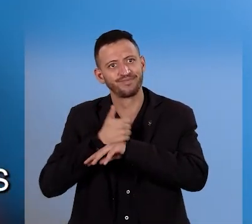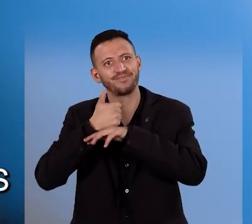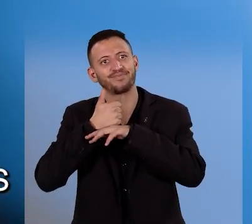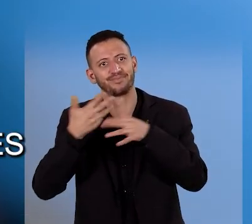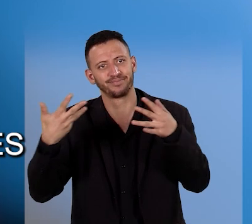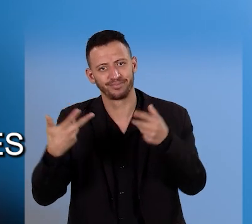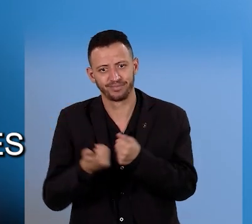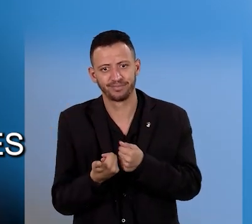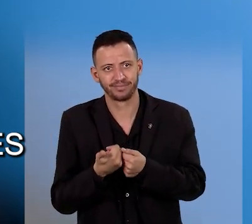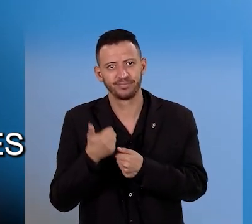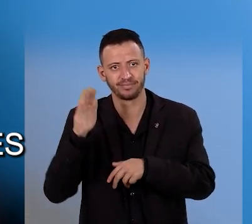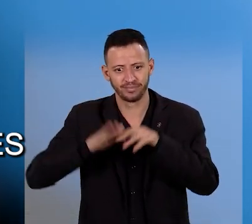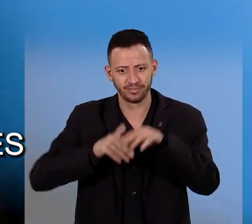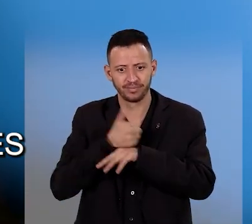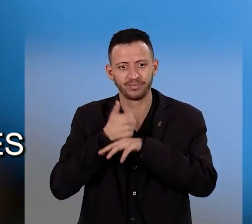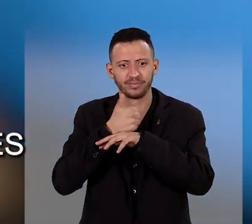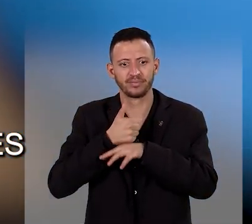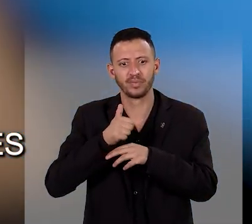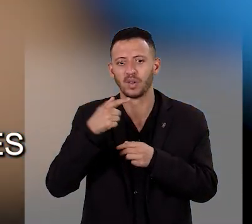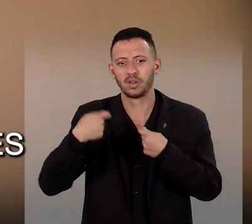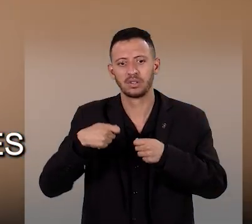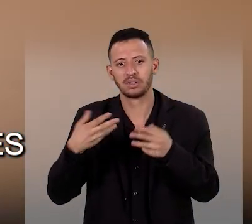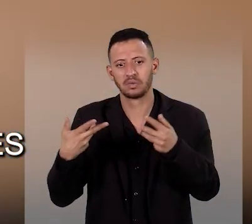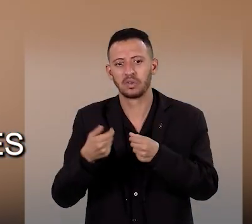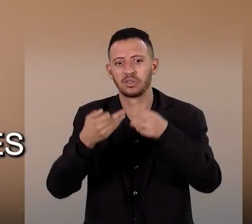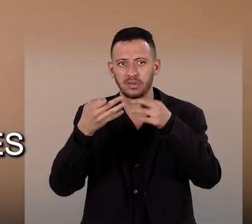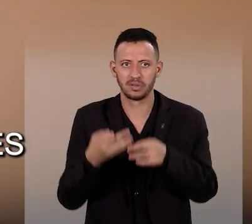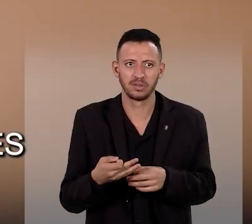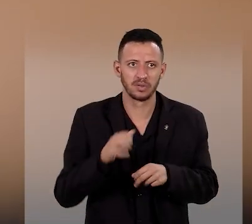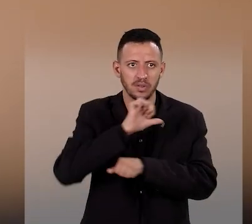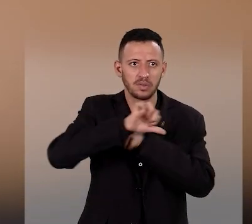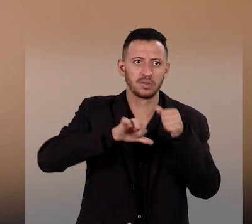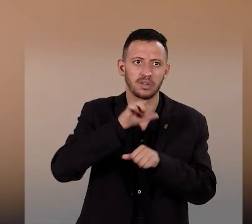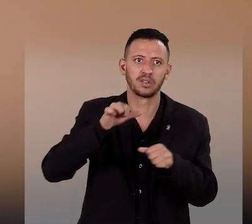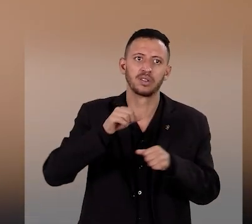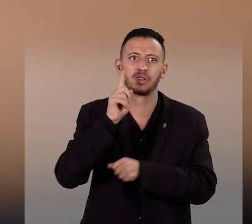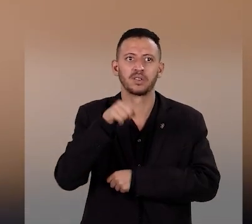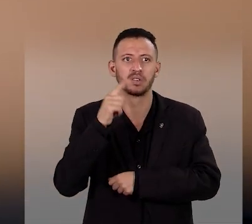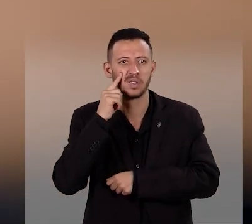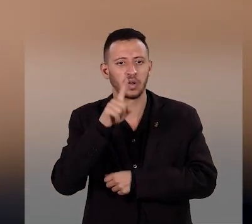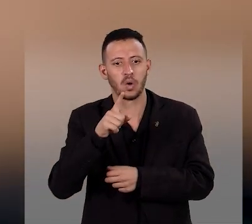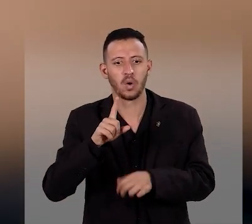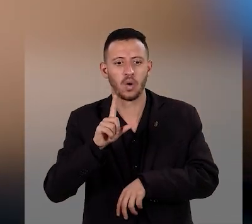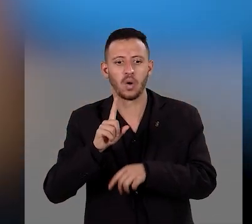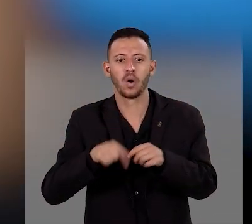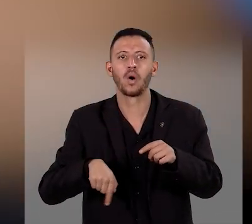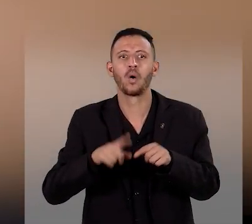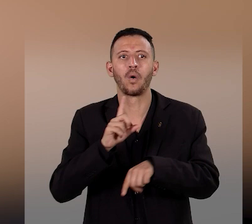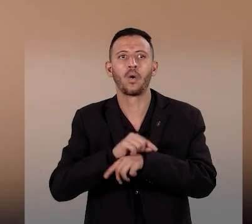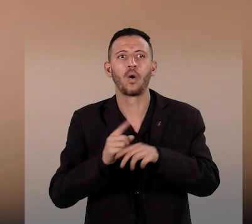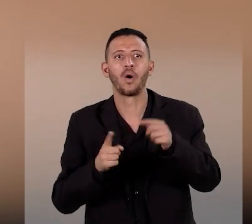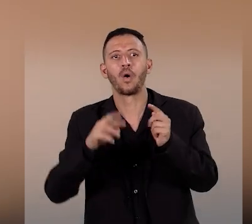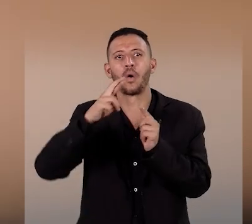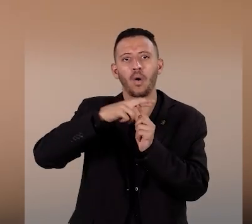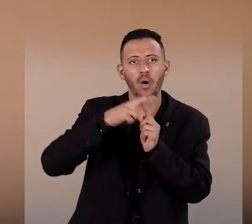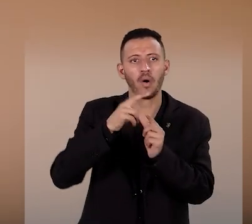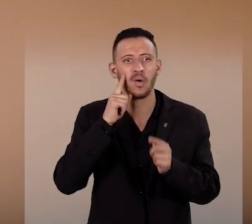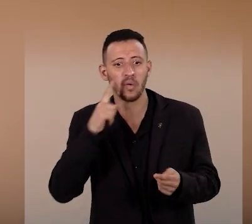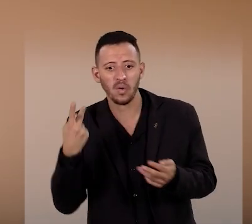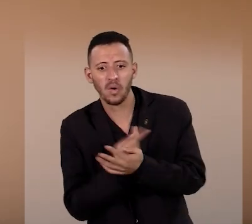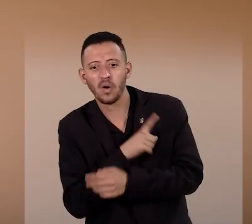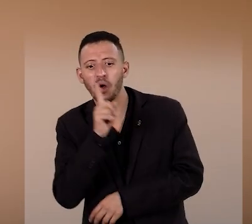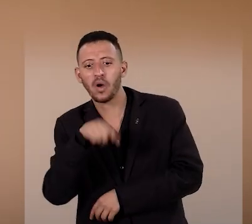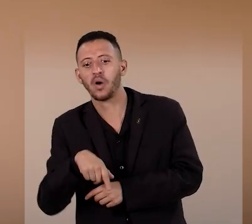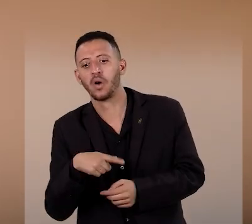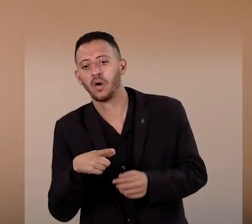substituição de profissionais qualificados por trabalhadores sem habilitação adequada, mudança indevida na nomenclatura dos cargos e tentativas